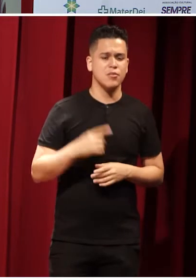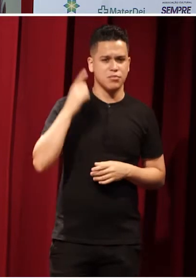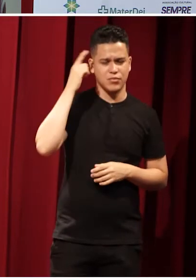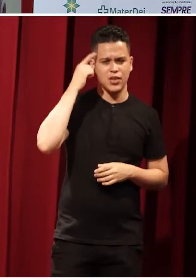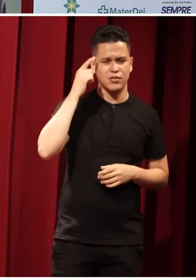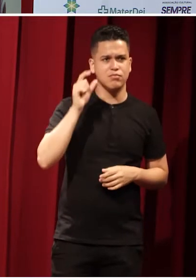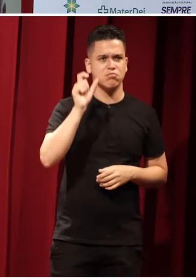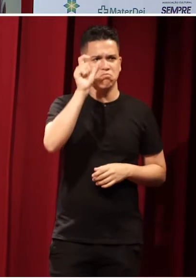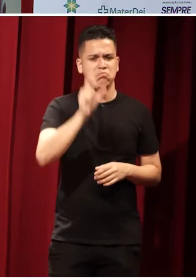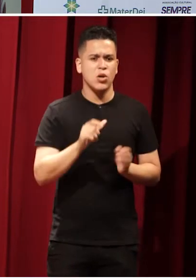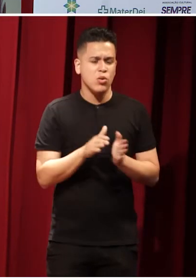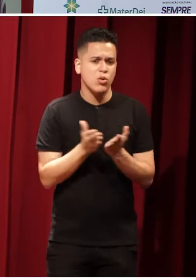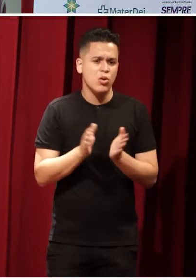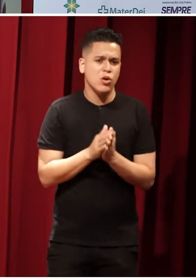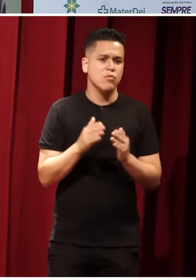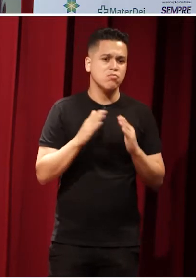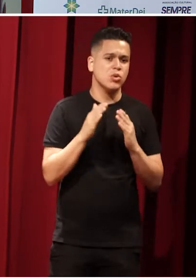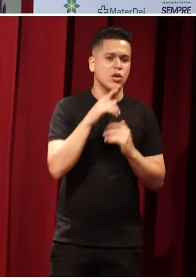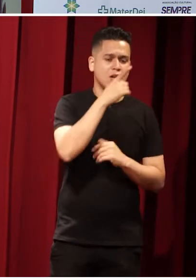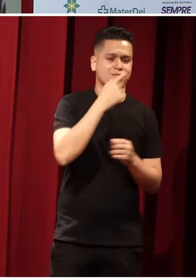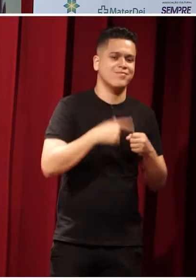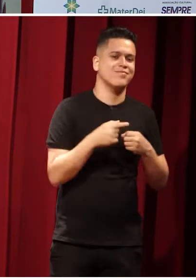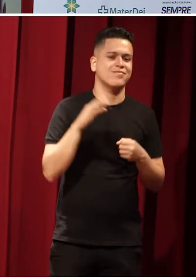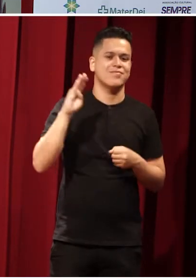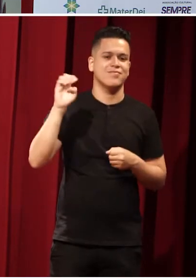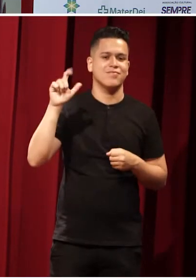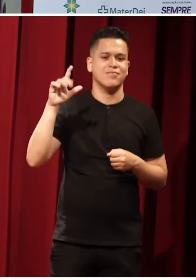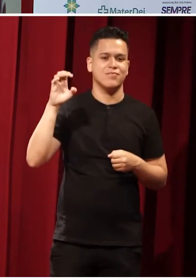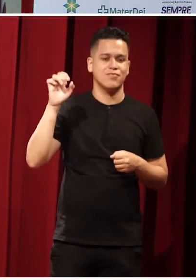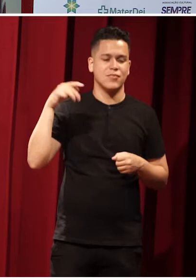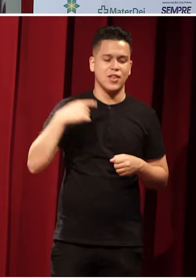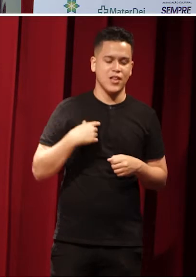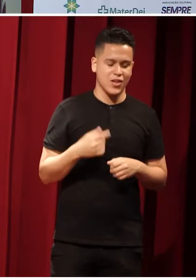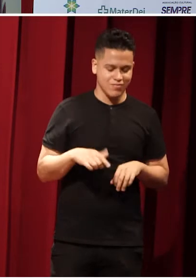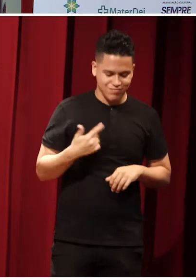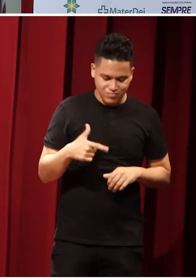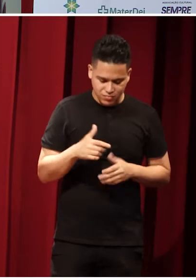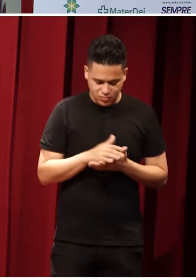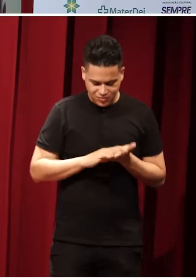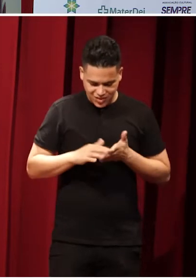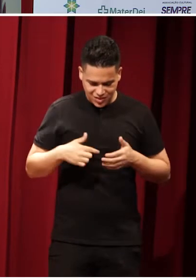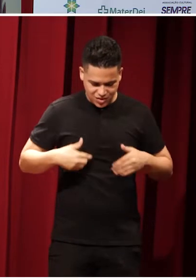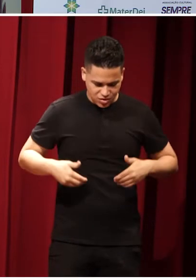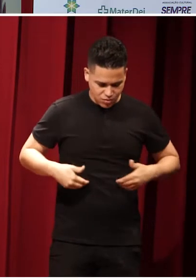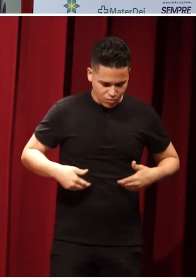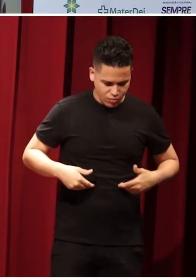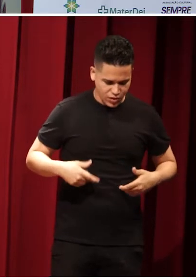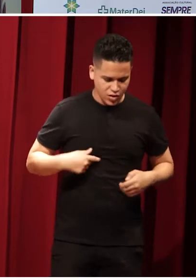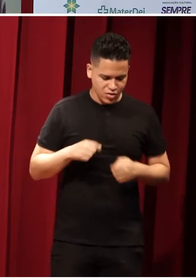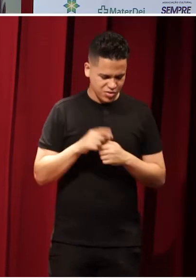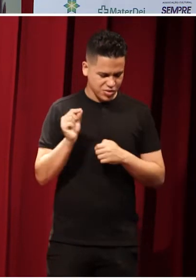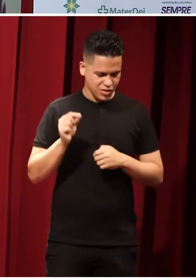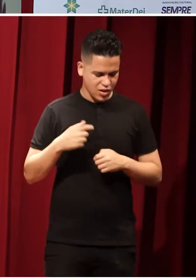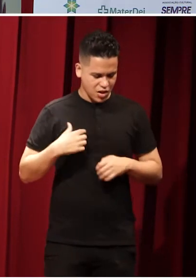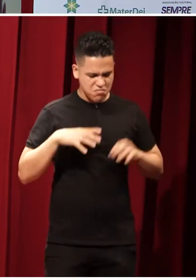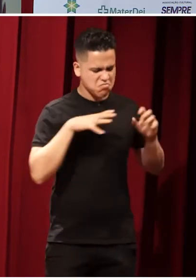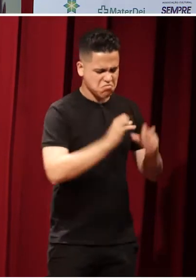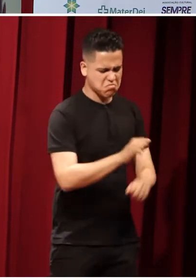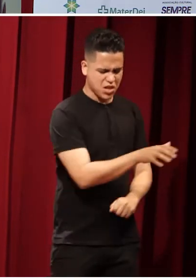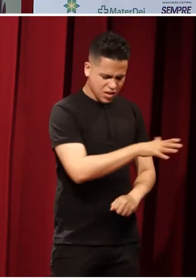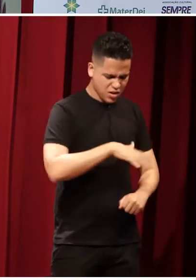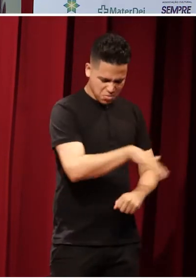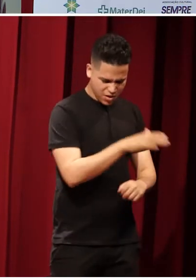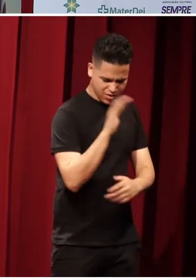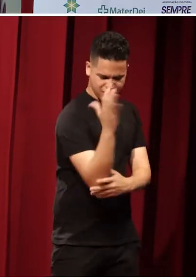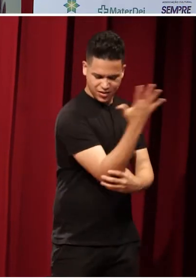em Belém, aí você diz assim, pô, tá ruim aqui, não estou conseguindo nem pedir esmola, acho que eu vou ocupar uma terra na floresta. Aí você